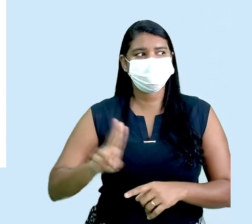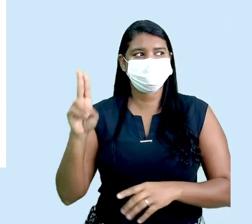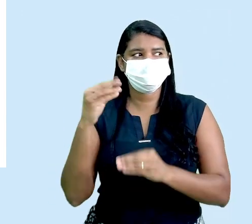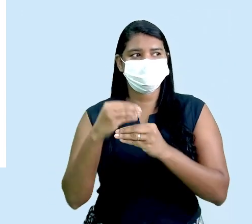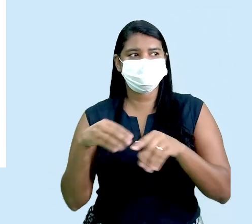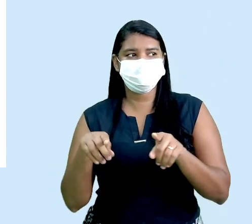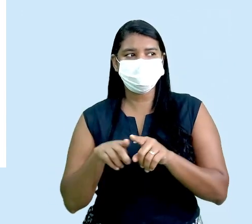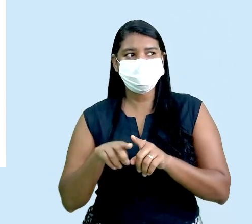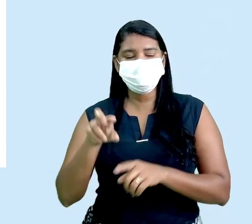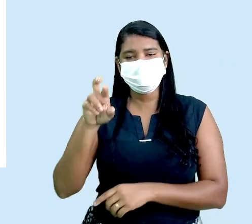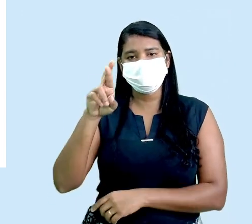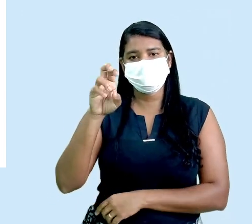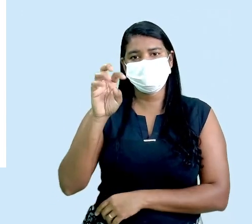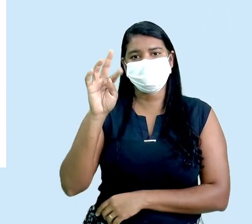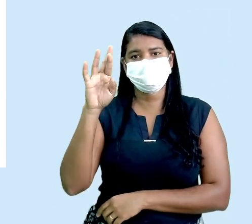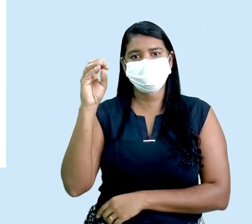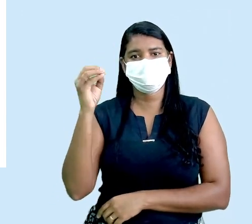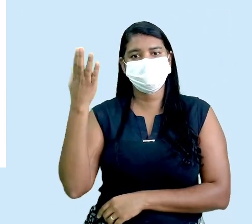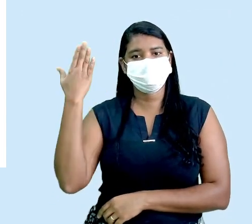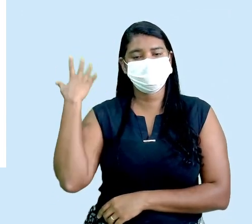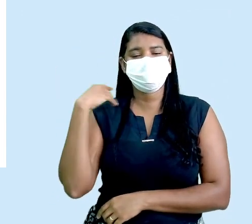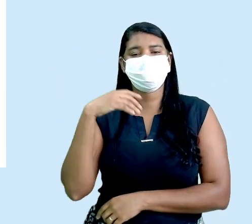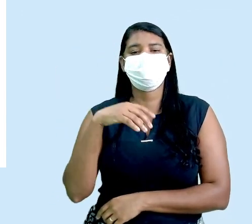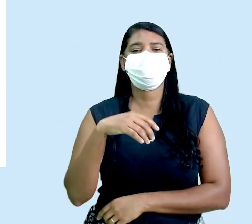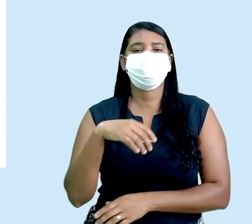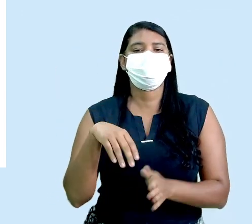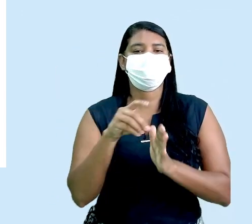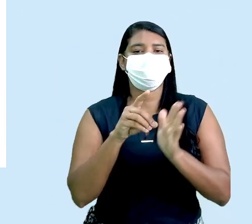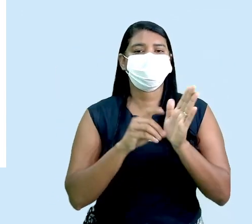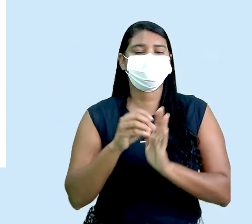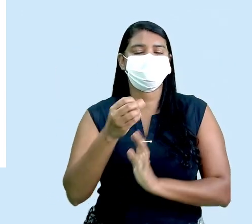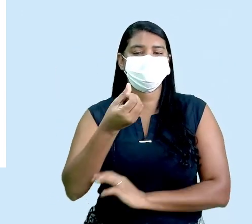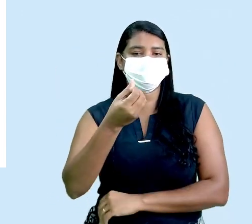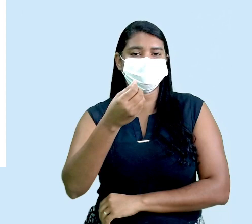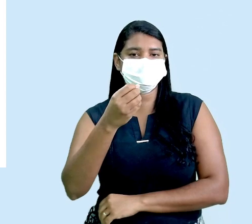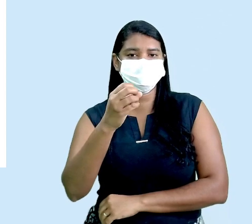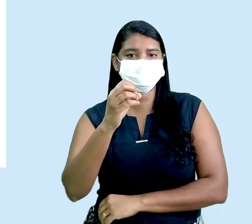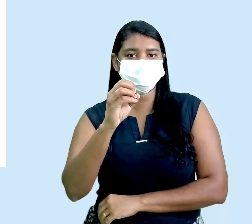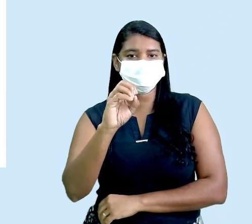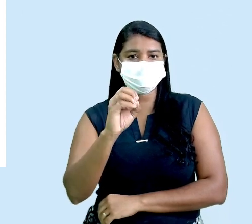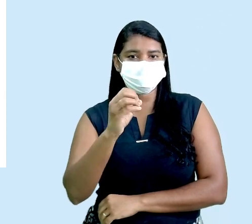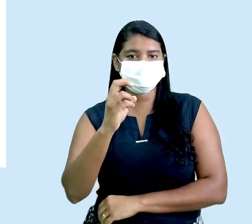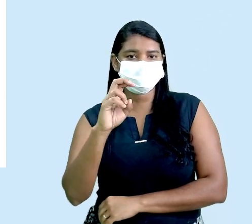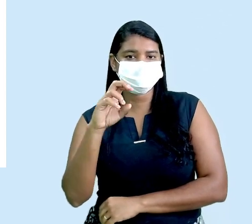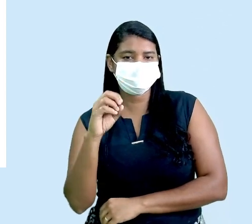esses designs mais antigos, da década de 60 e 50, e a gente precisa ficar sempre